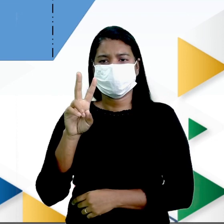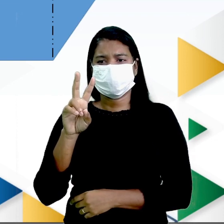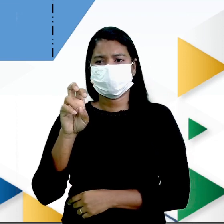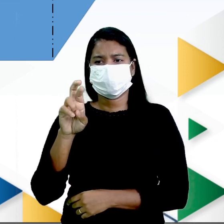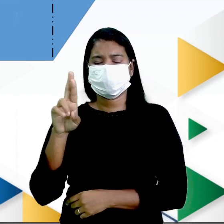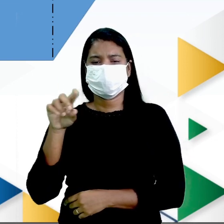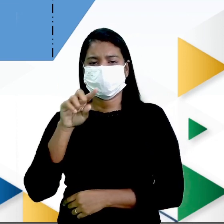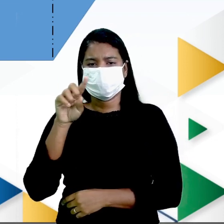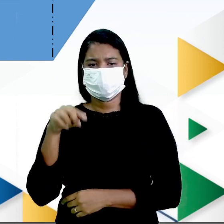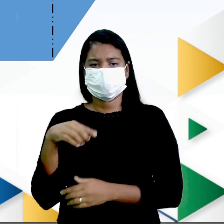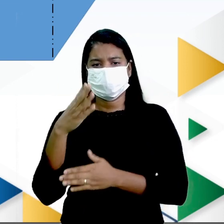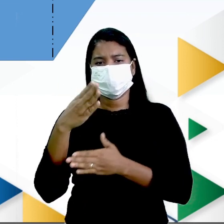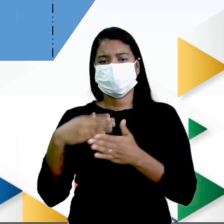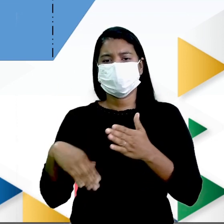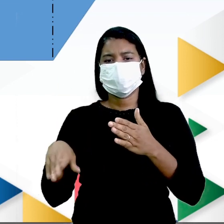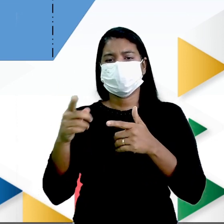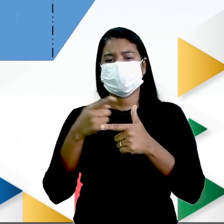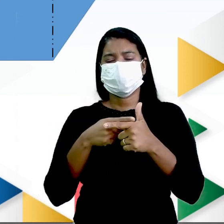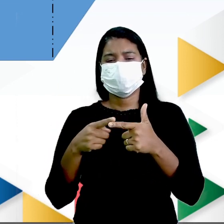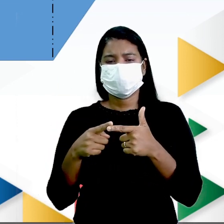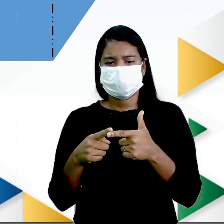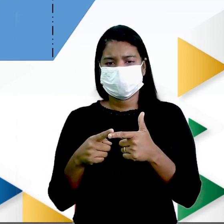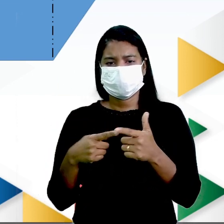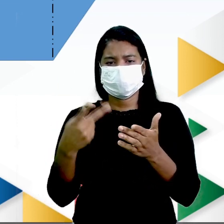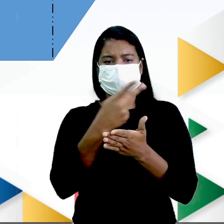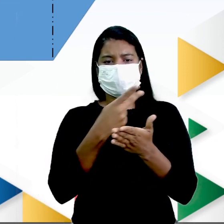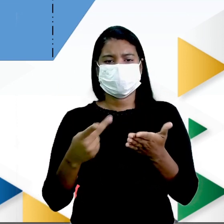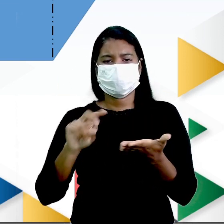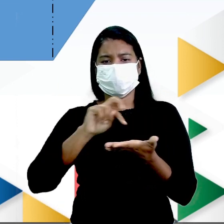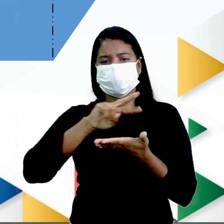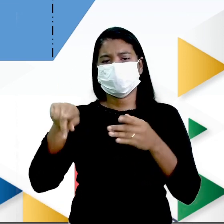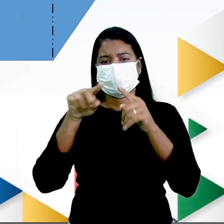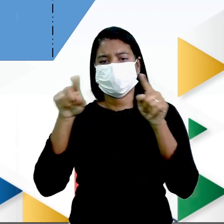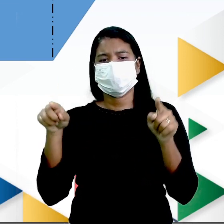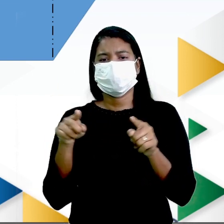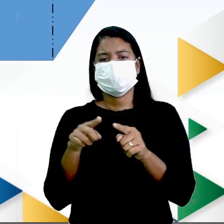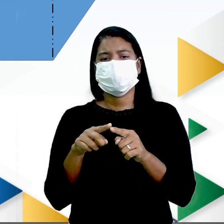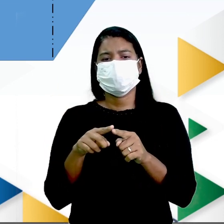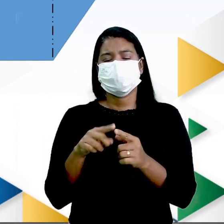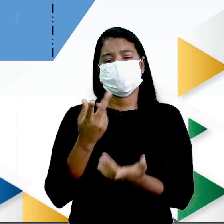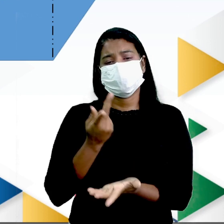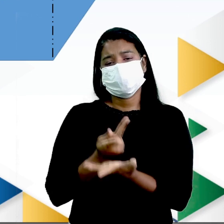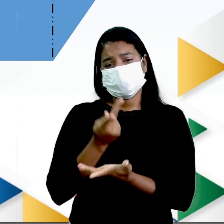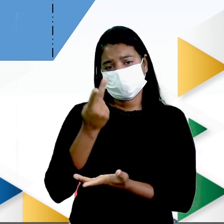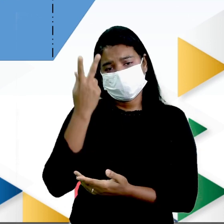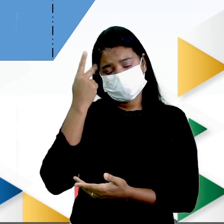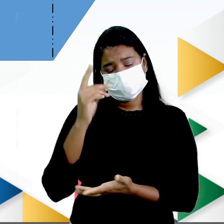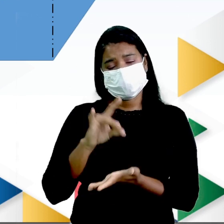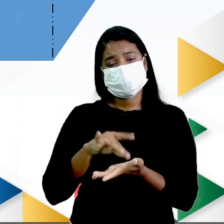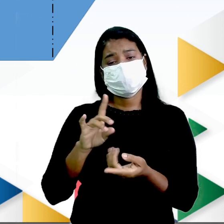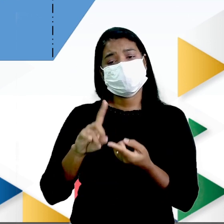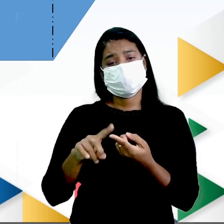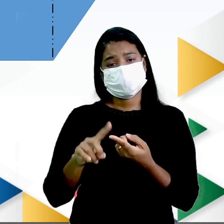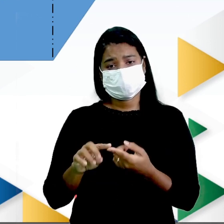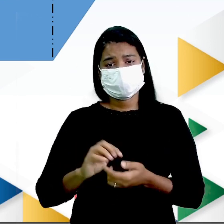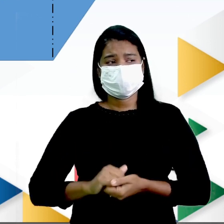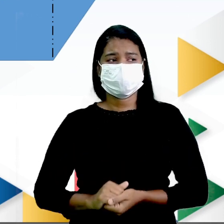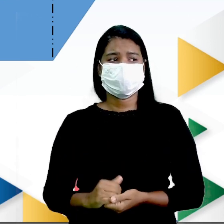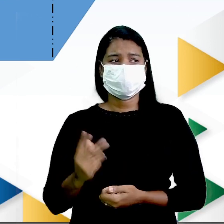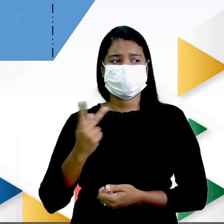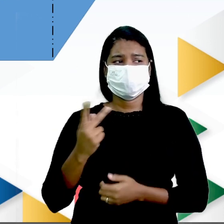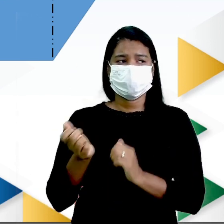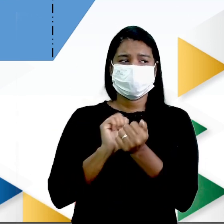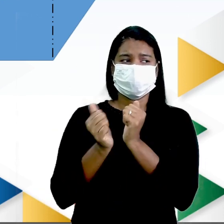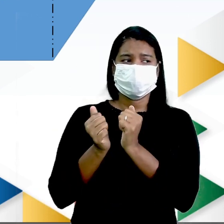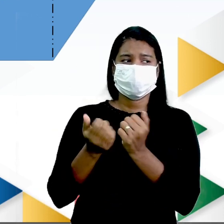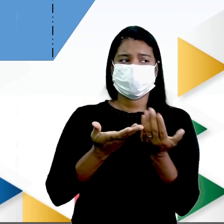dividindo a figura em vários triângulos, você tem condição de resolver da mesma forma. Então, ou usa a fórmula, ou usa essa estratégia que eu